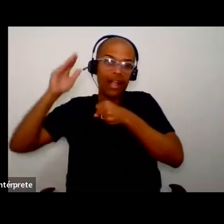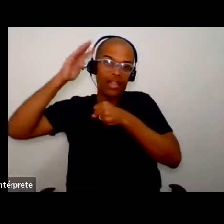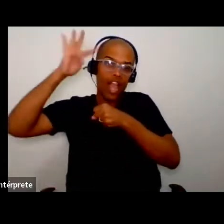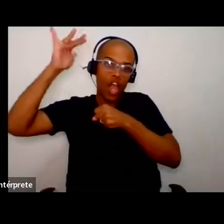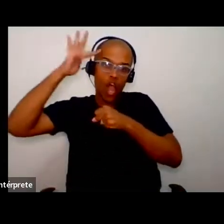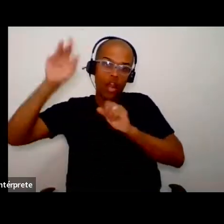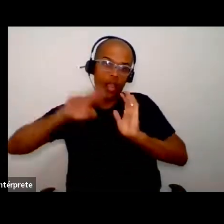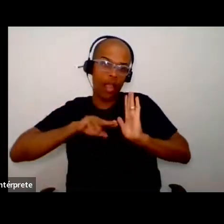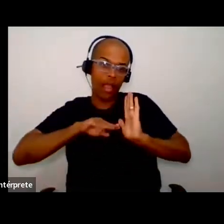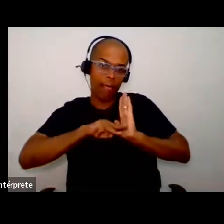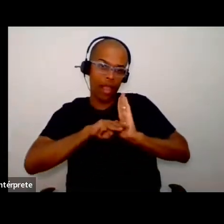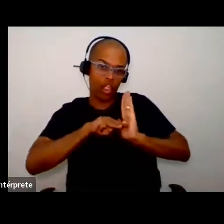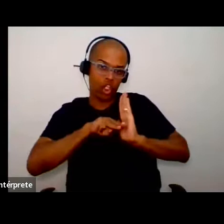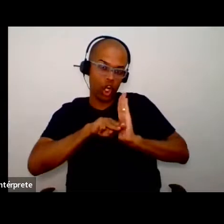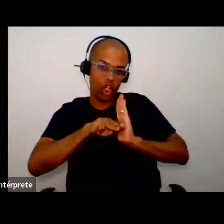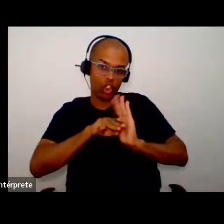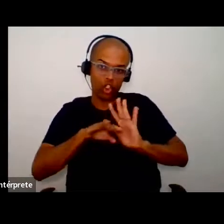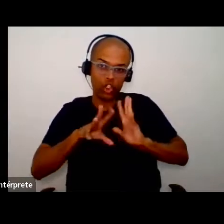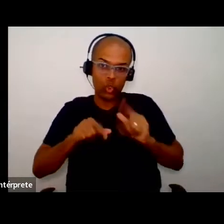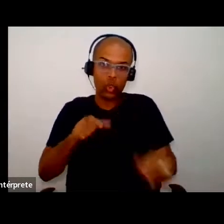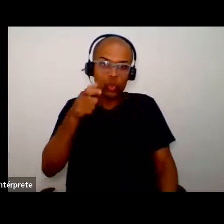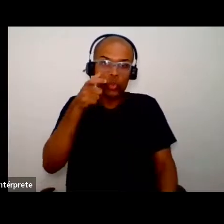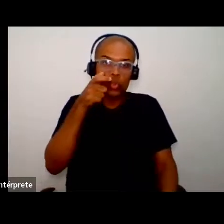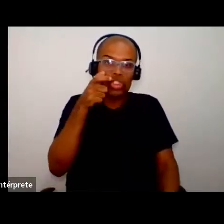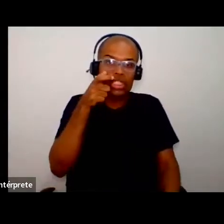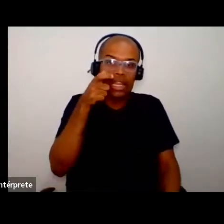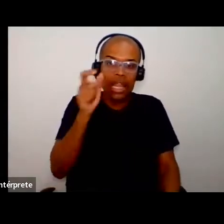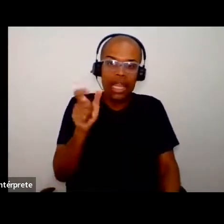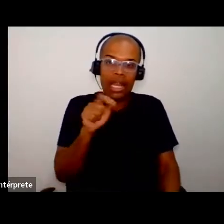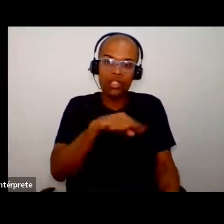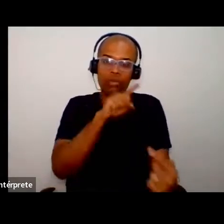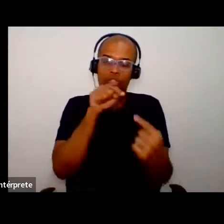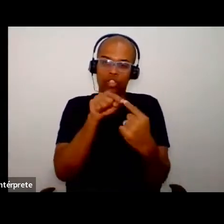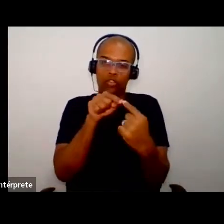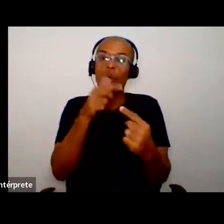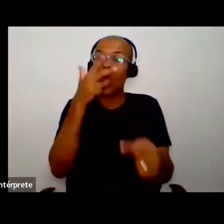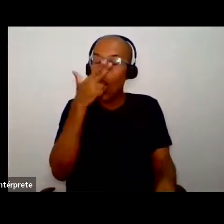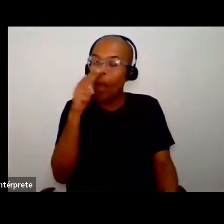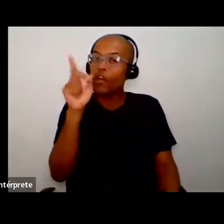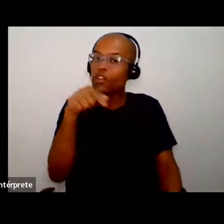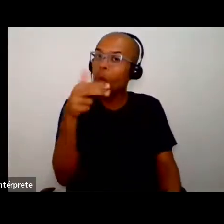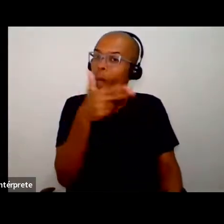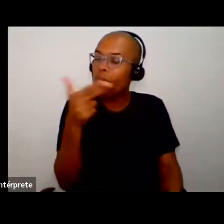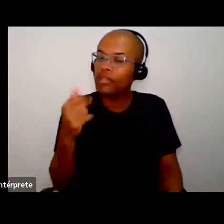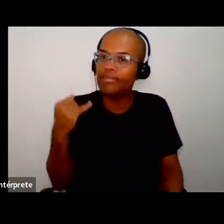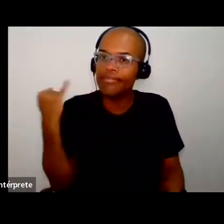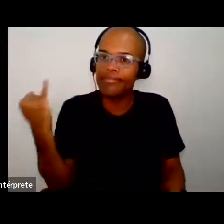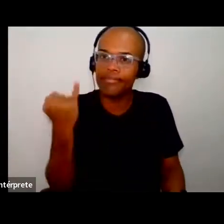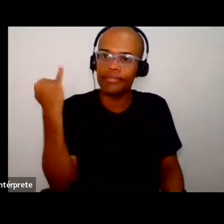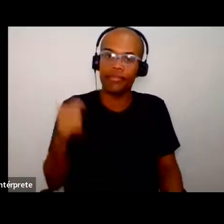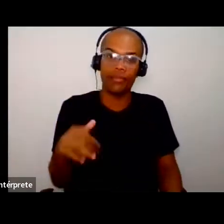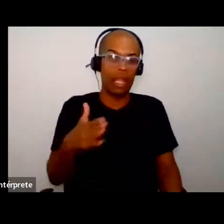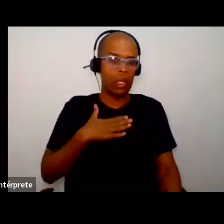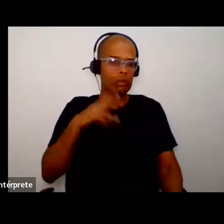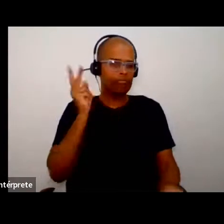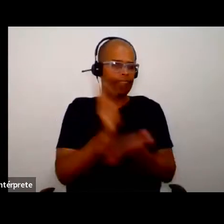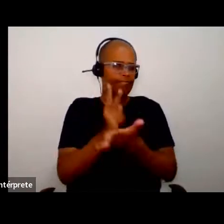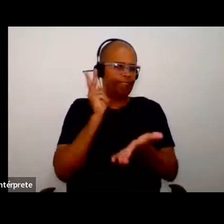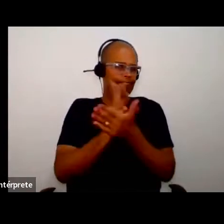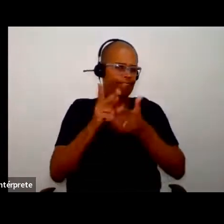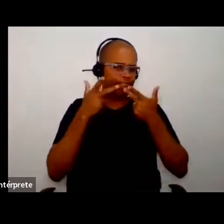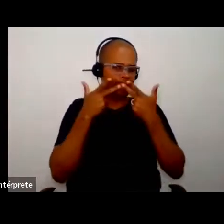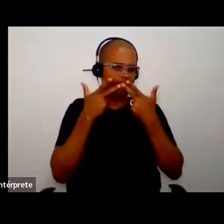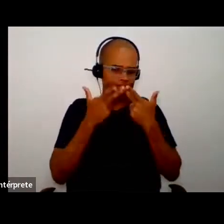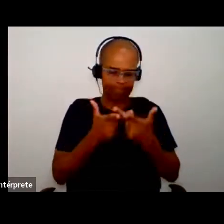teórico-metodológicas e dos interesses a que servem. Eu achei essa uma questão fundamental, eu venho insistindo sempre